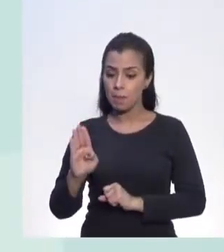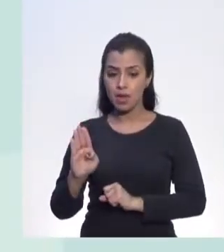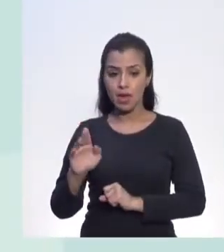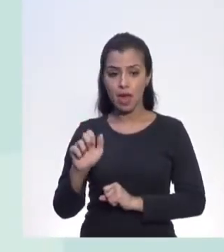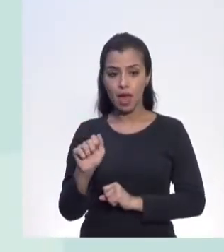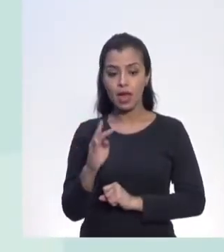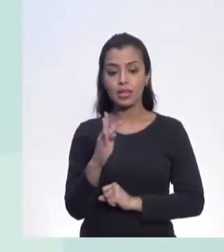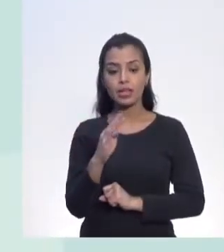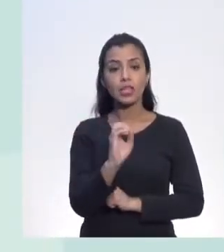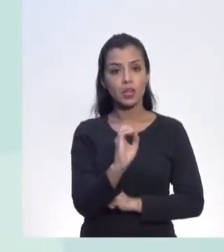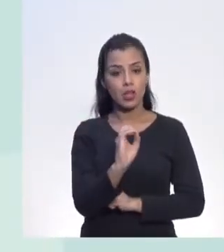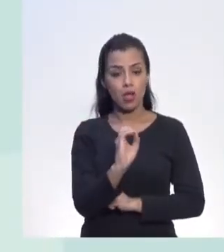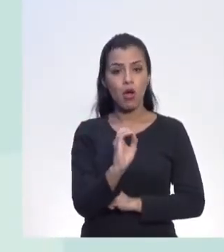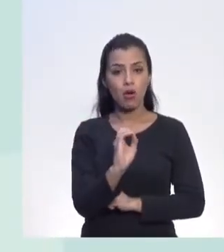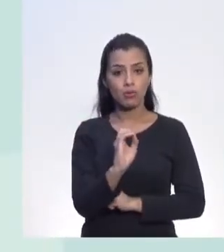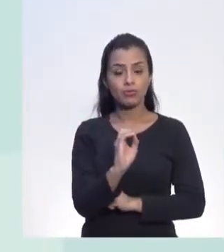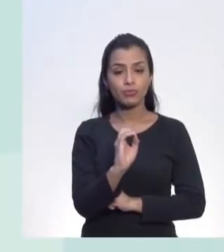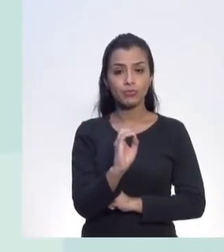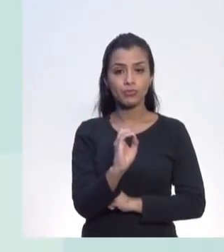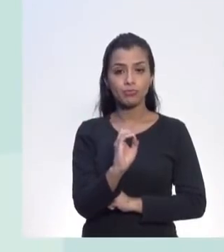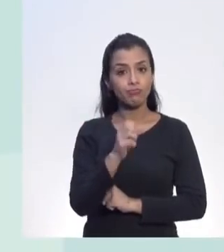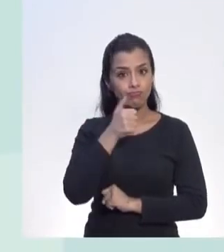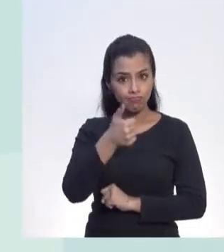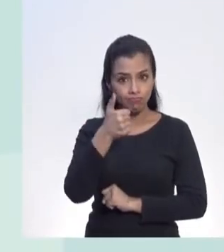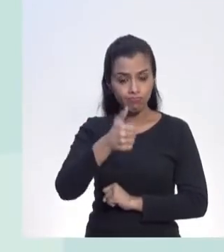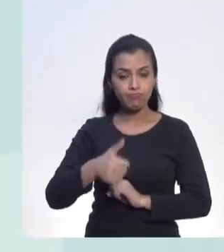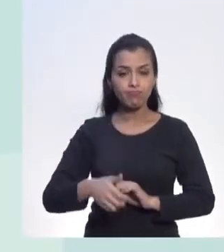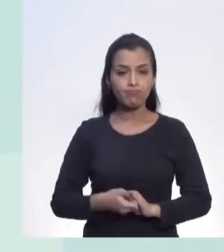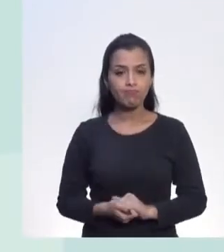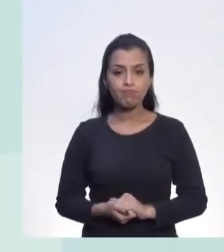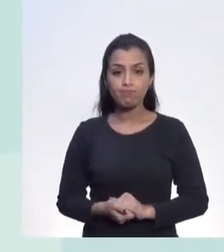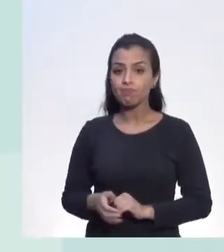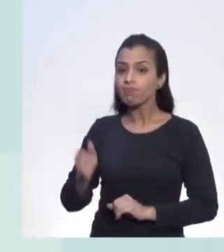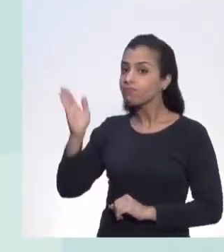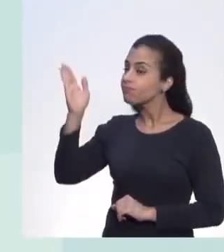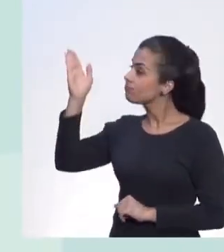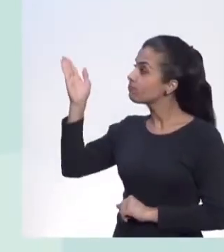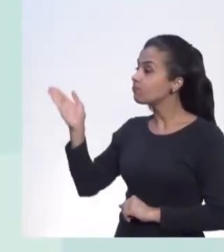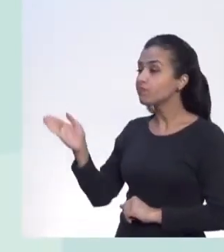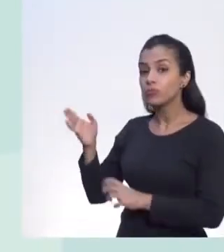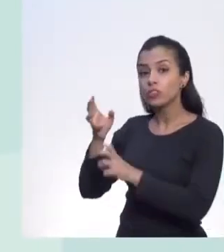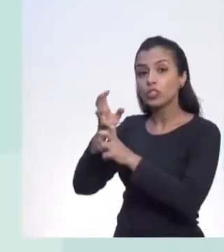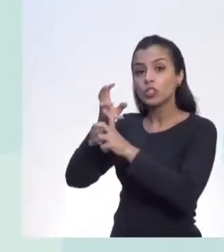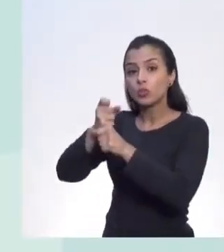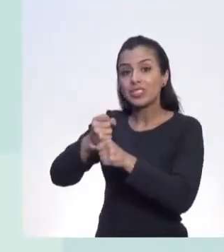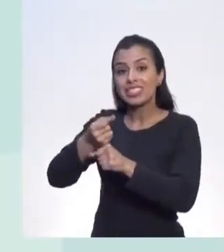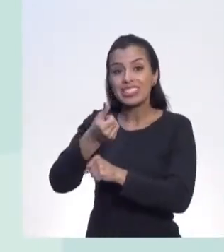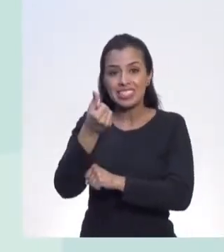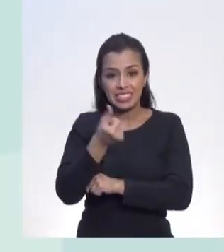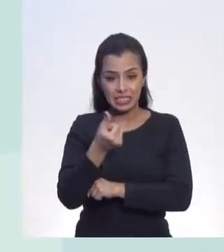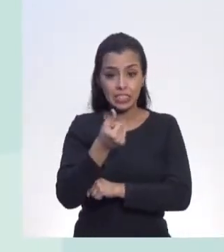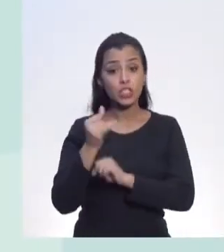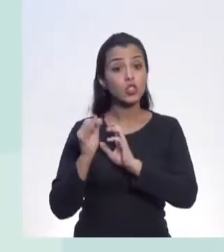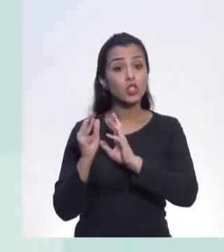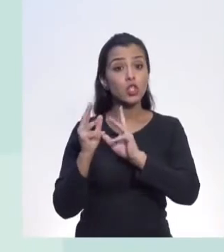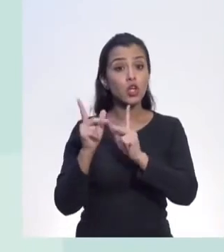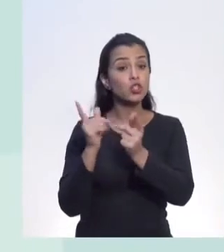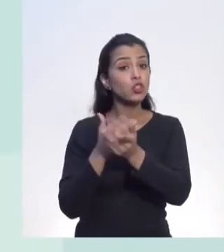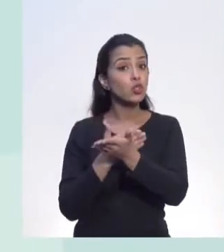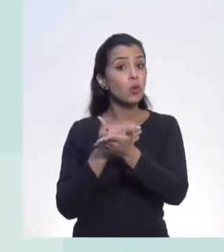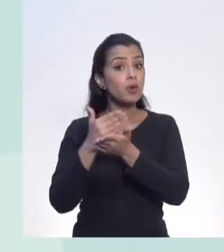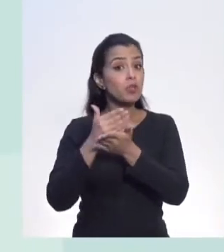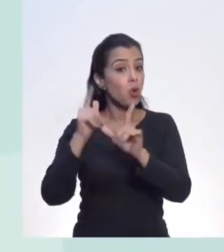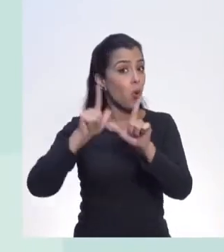B-A-T-O. Muito bem. Aqui, eu montei 6 anagramas. Todos eles começando com a